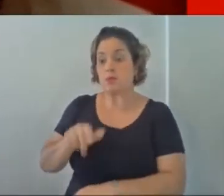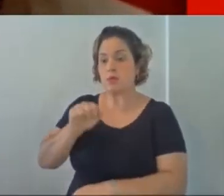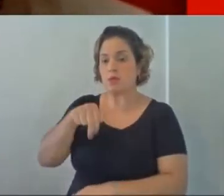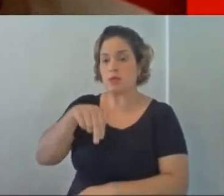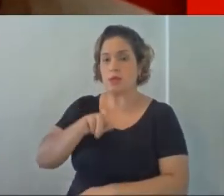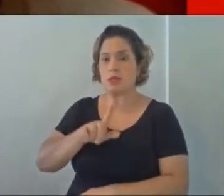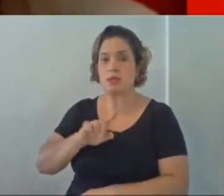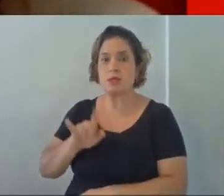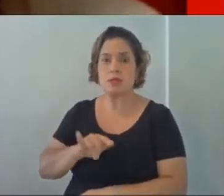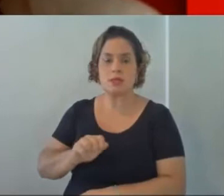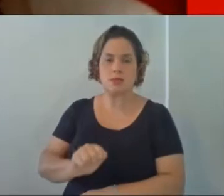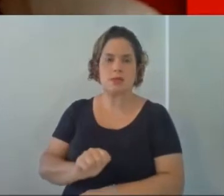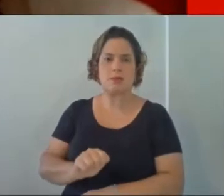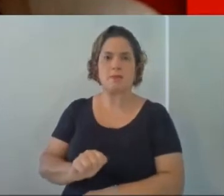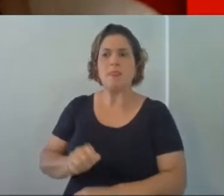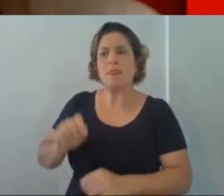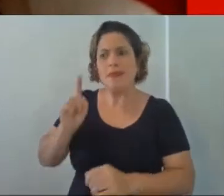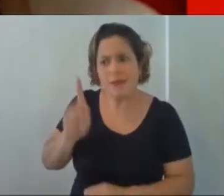professora, artista,